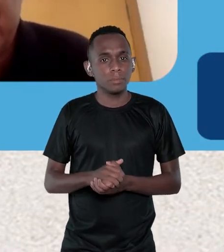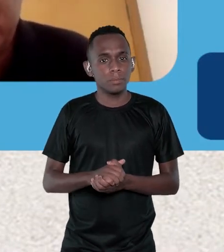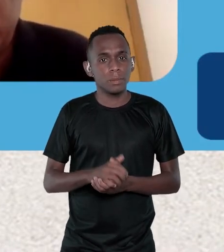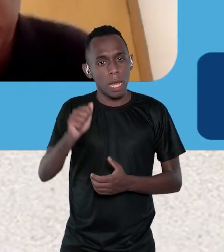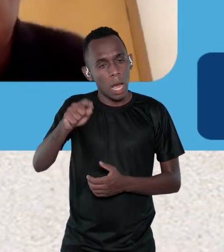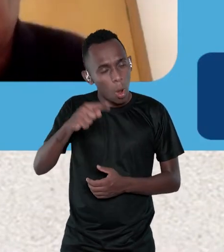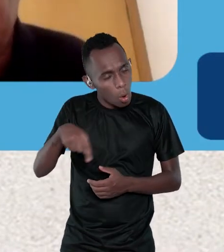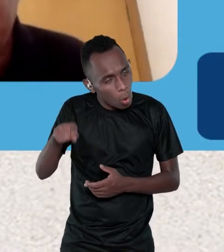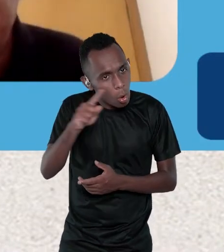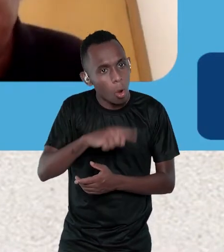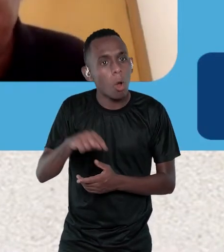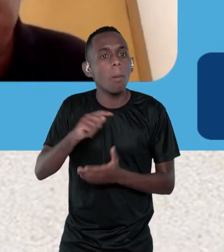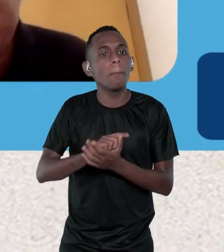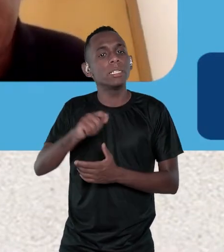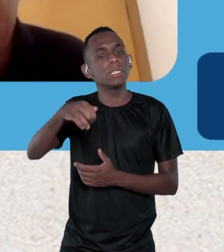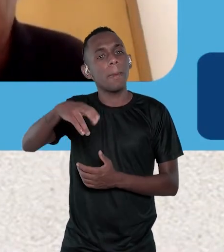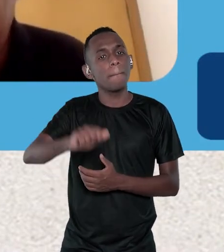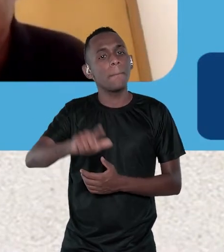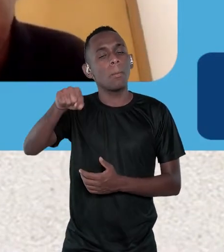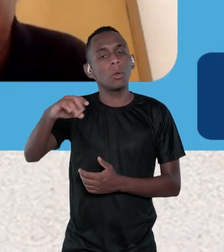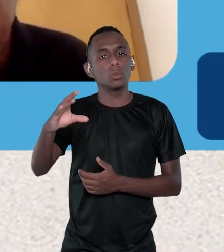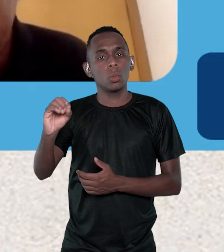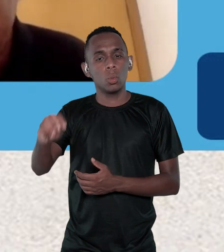Murilo Antunes Murilo,